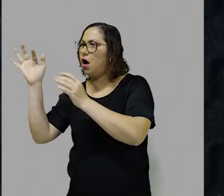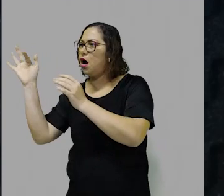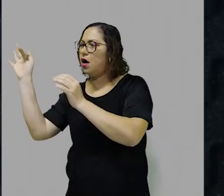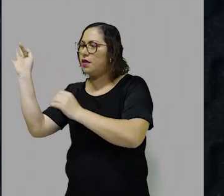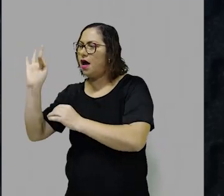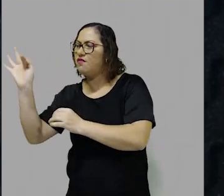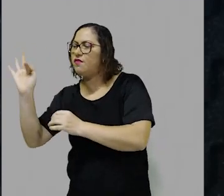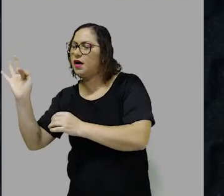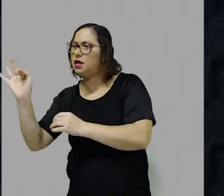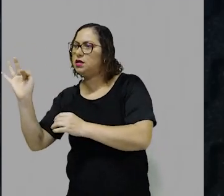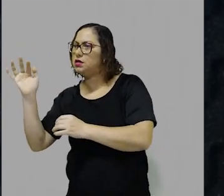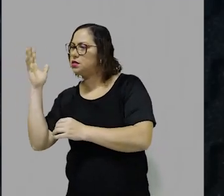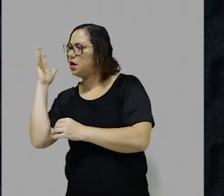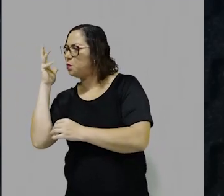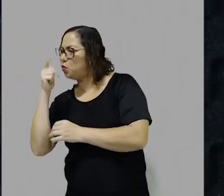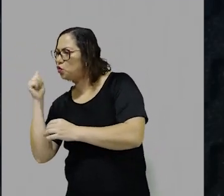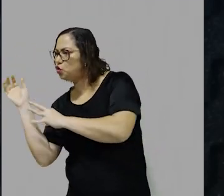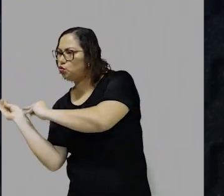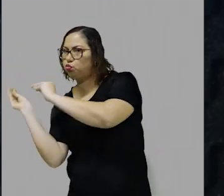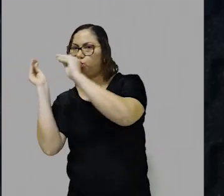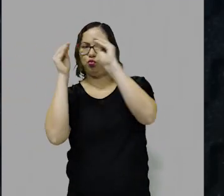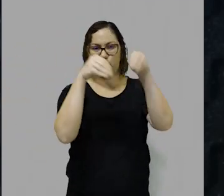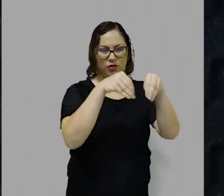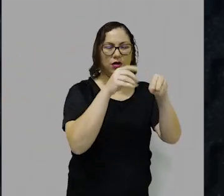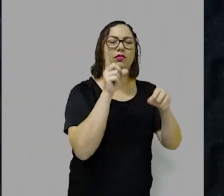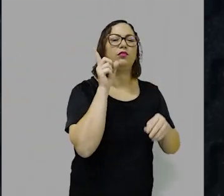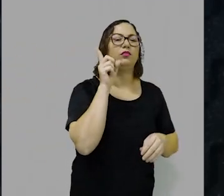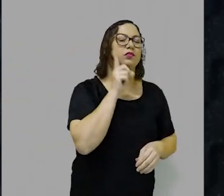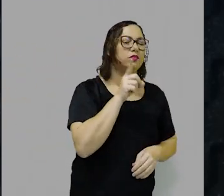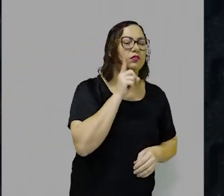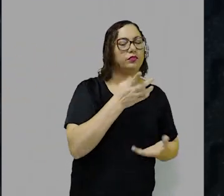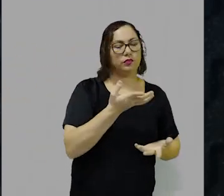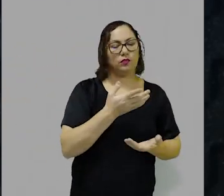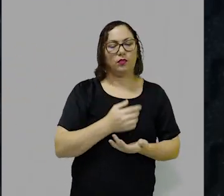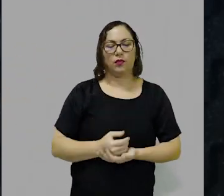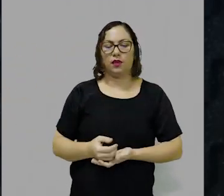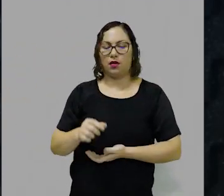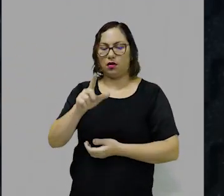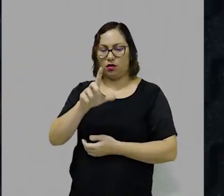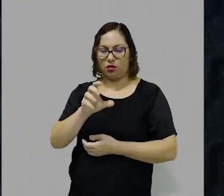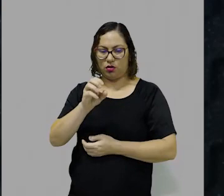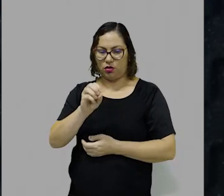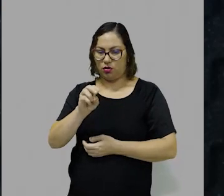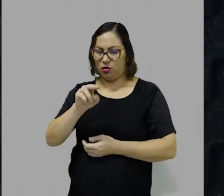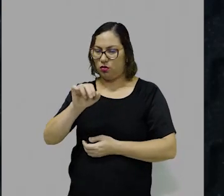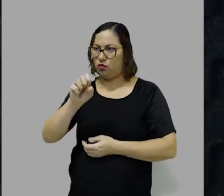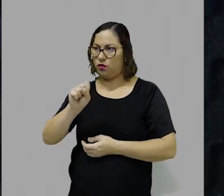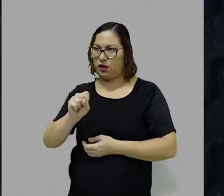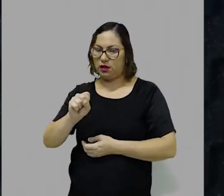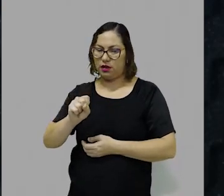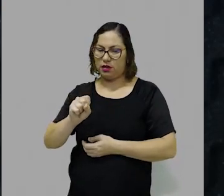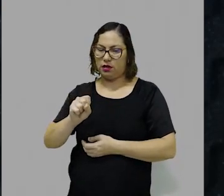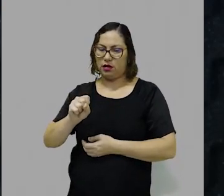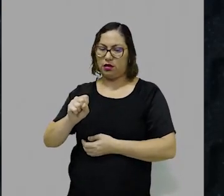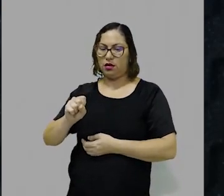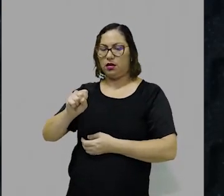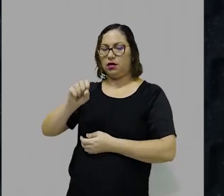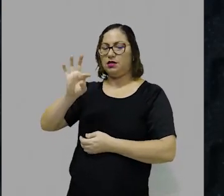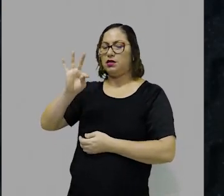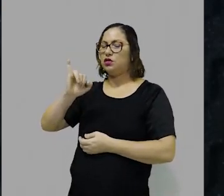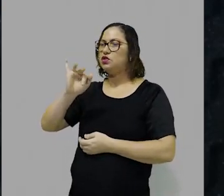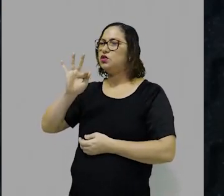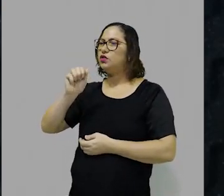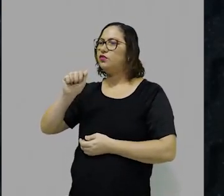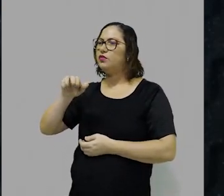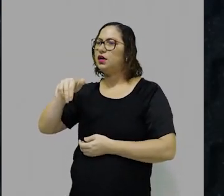na França hoje, traz para cá para os Estados Unidos. O Louis Comfort Tiffany, eu já ouvi esse nome. Pois é, até